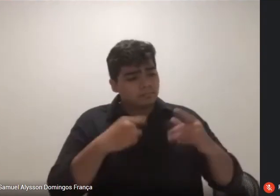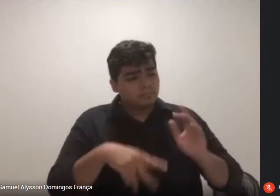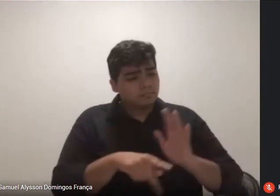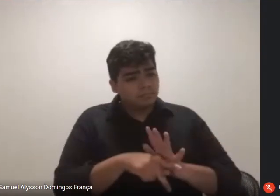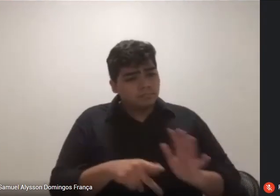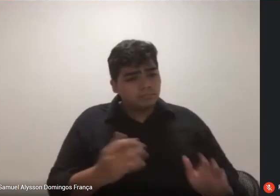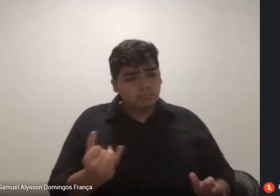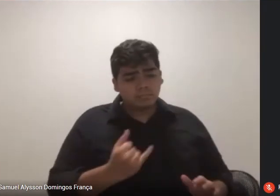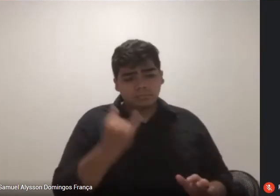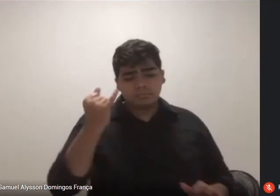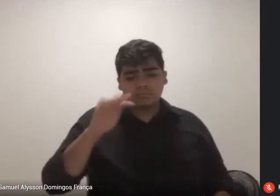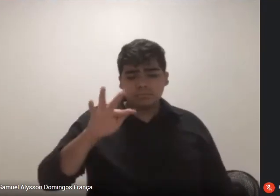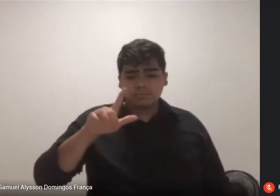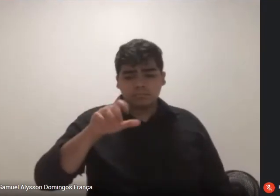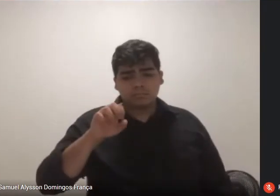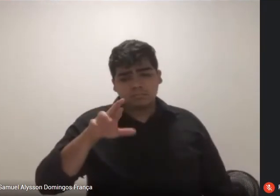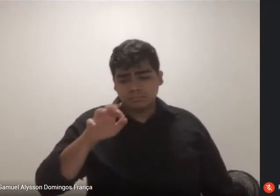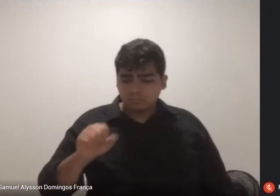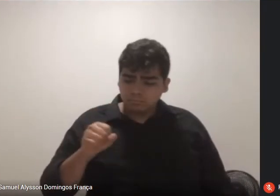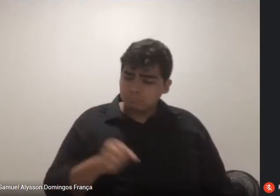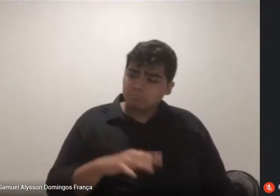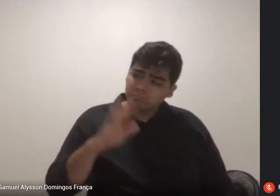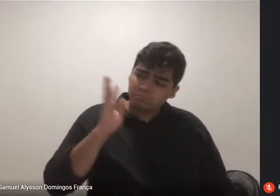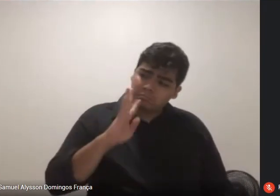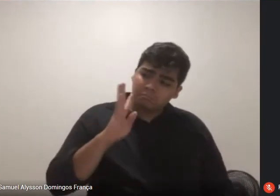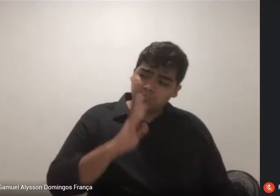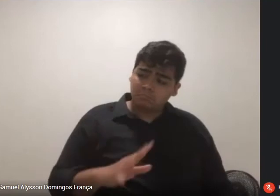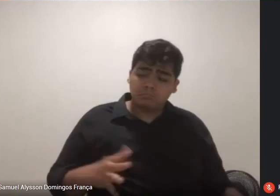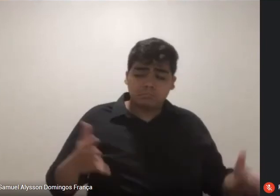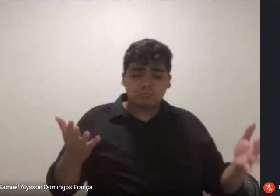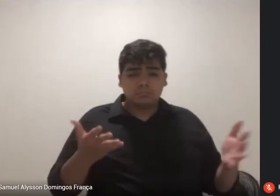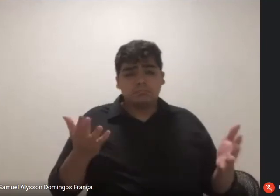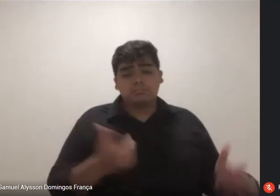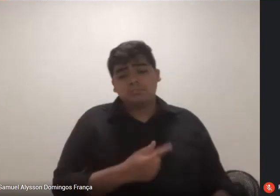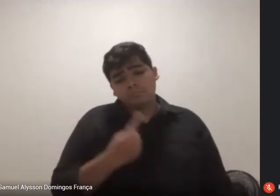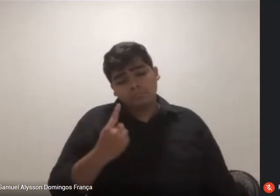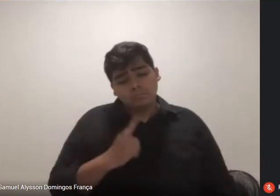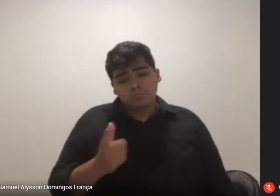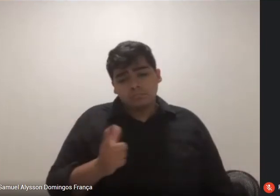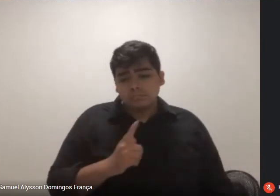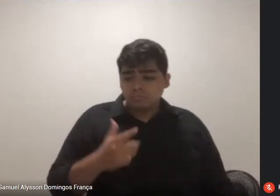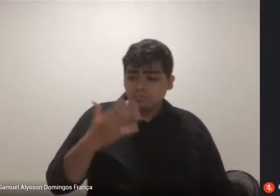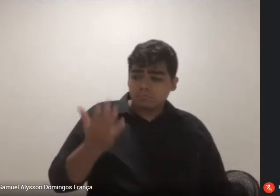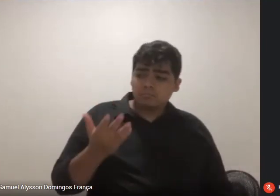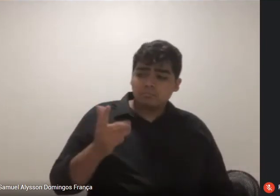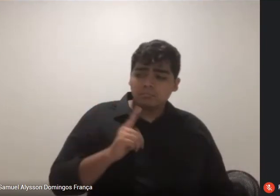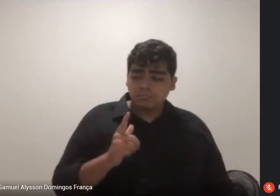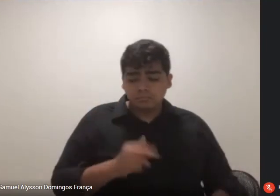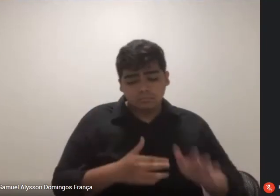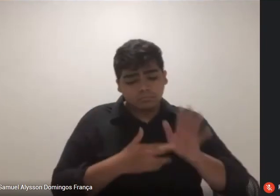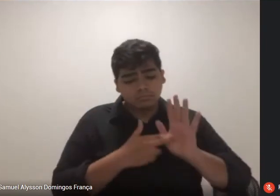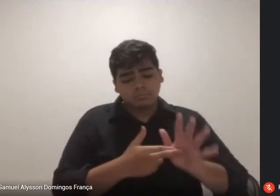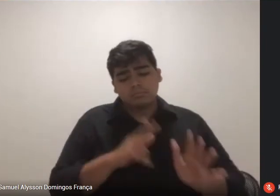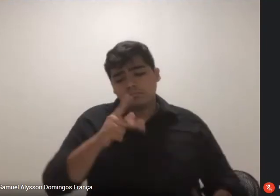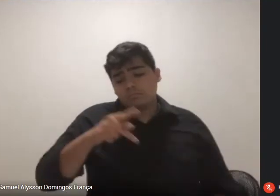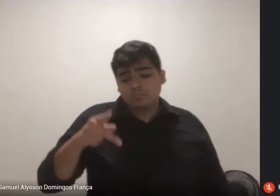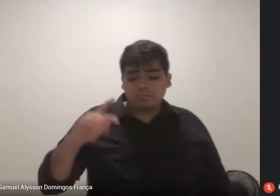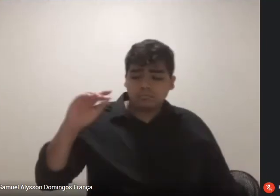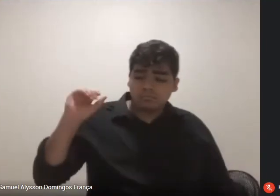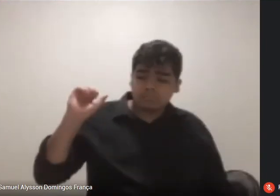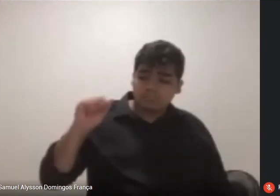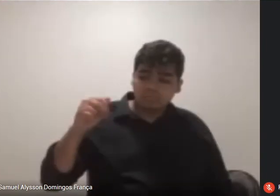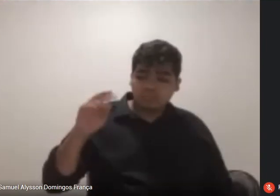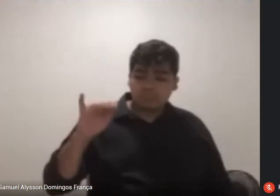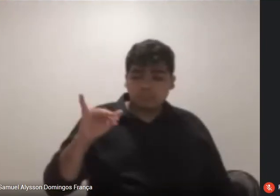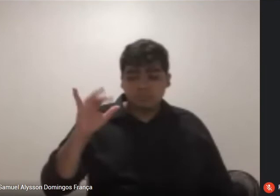Pernambuco. Assim. Legal. E agora nós temos lá uma representação também com o professor Antônio Cajazeiras. Então, a